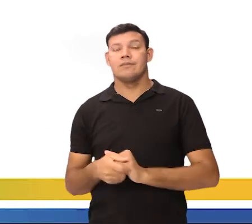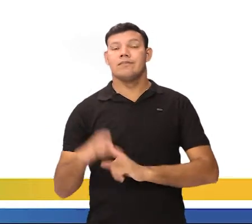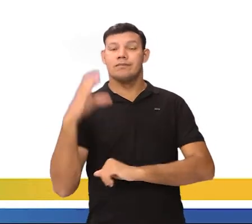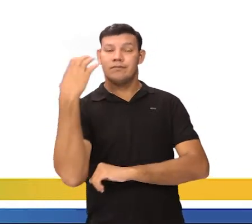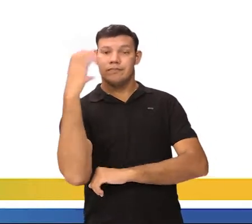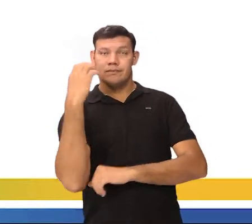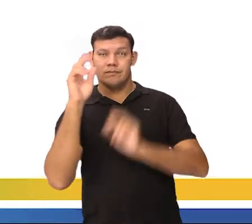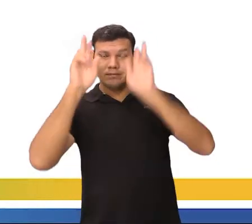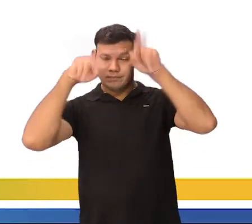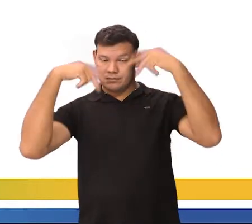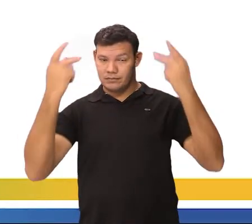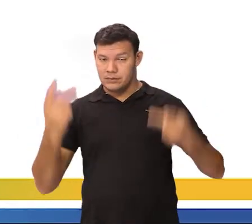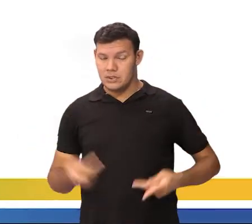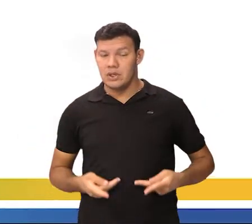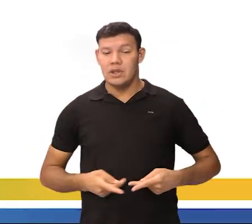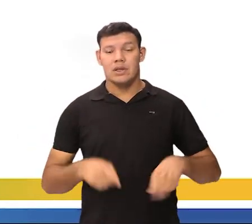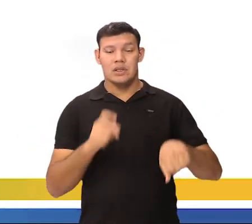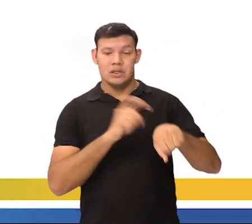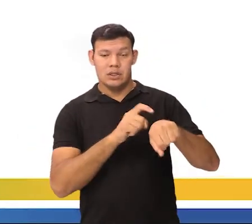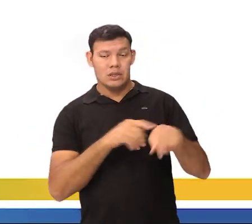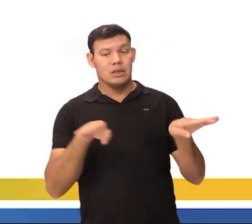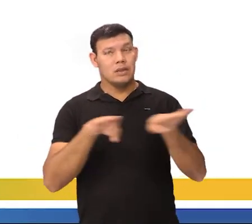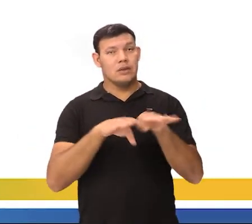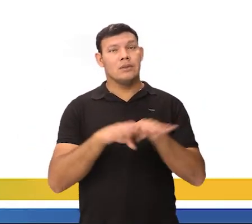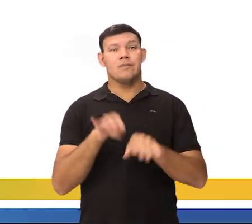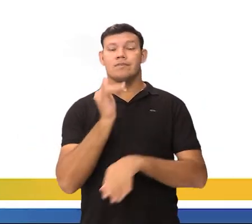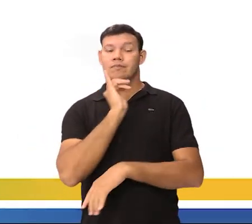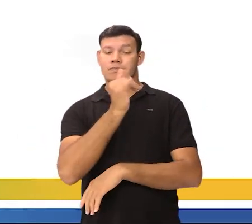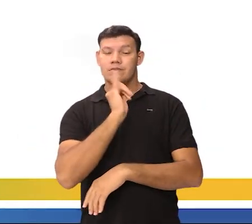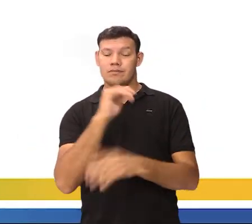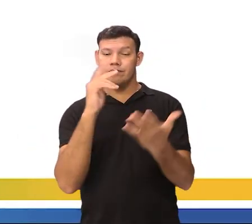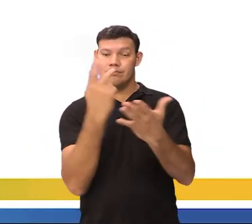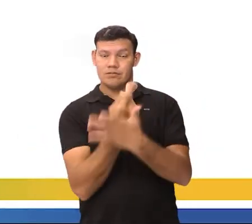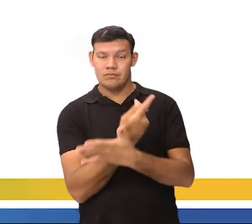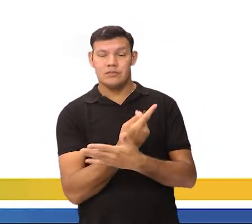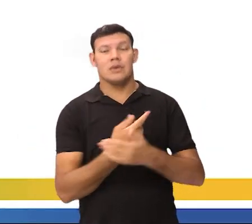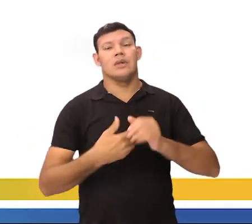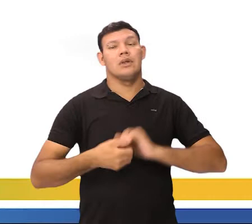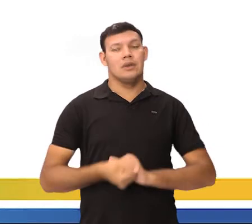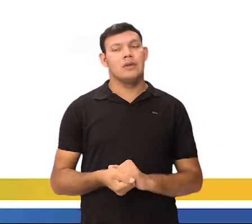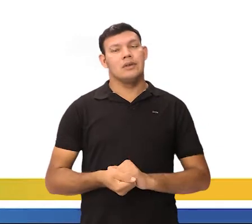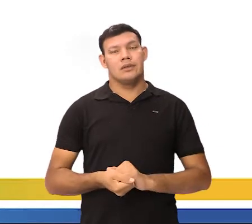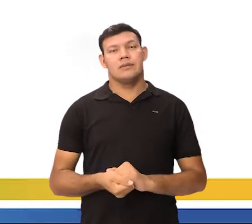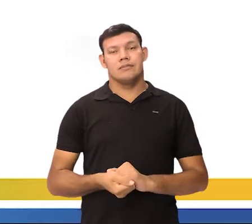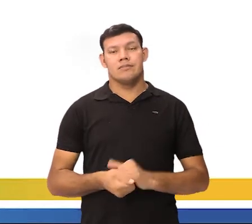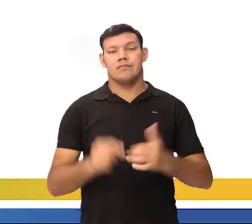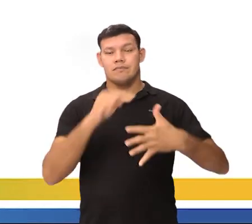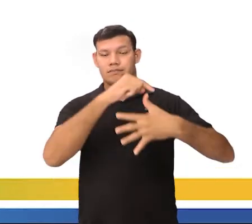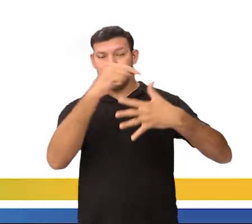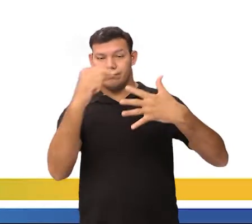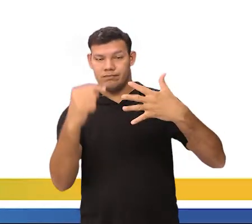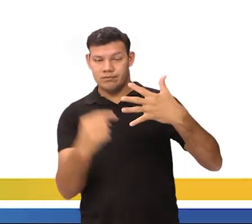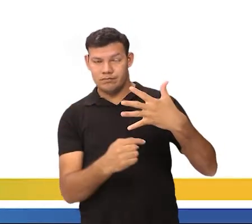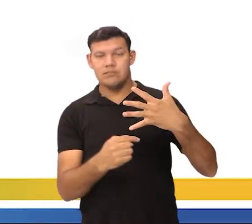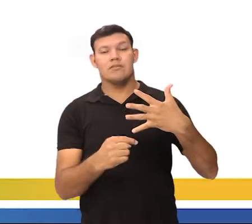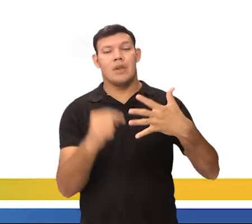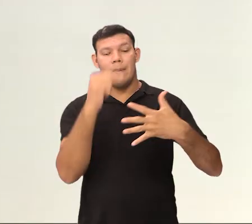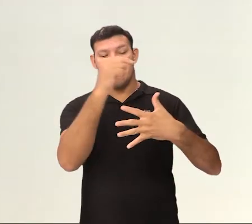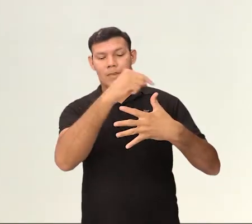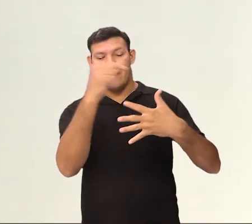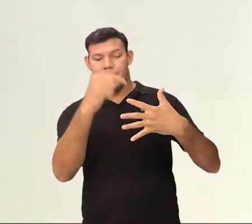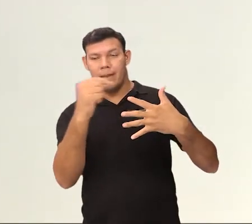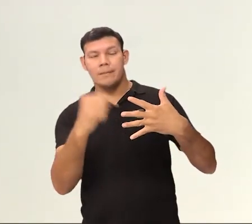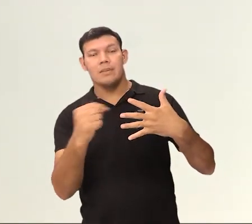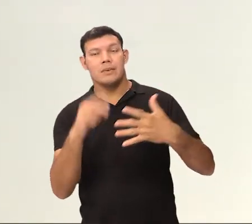dos homens do tempo, é a narração de fatos e também a narração de fatos, né? São esses 5 principais pontos em que a